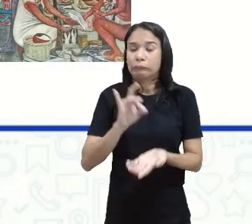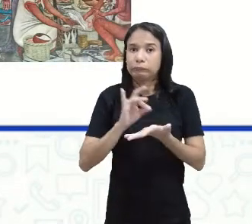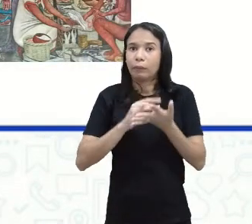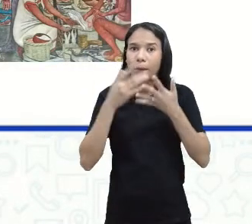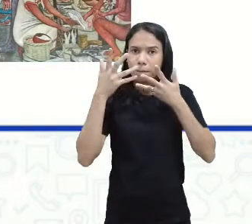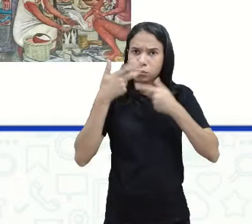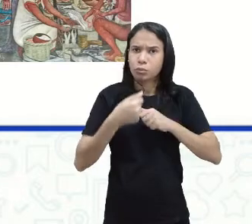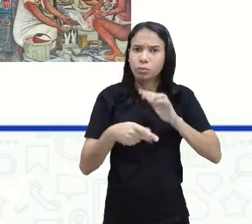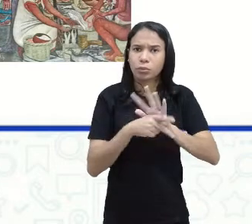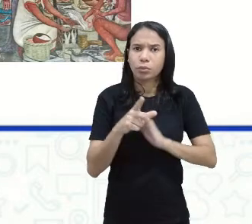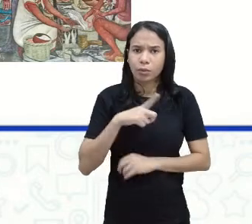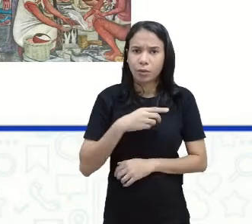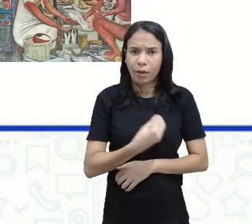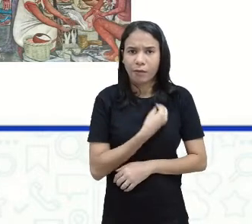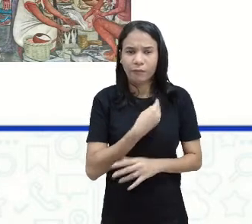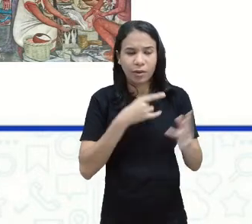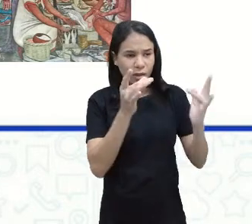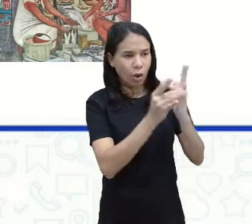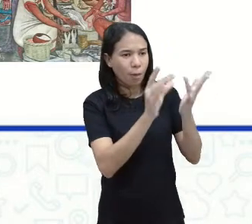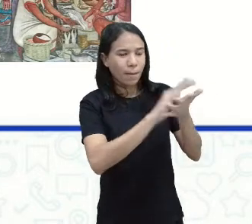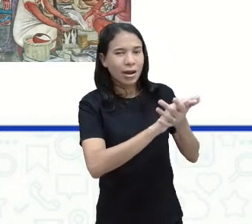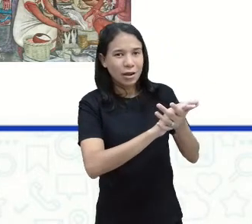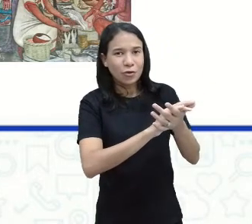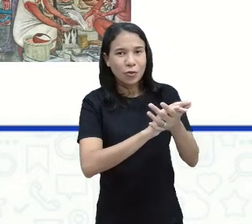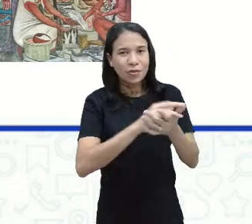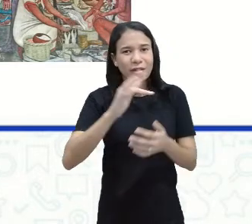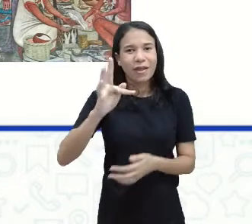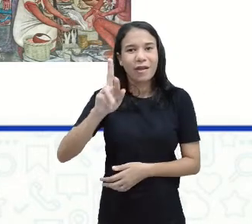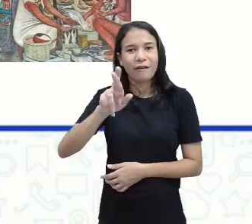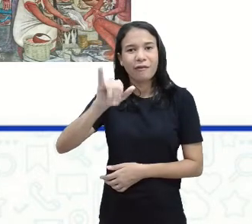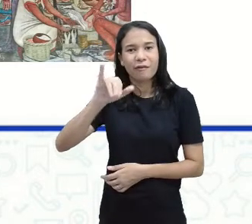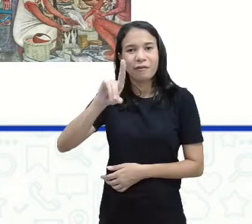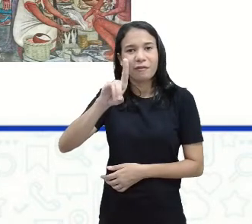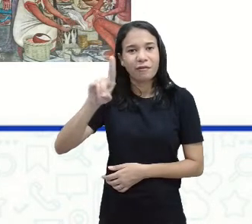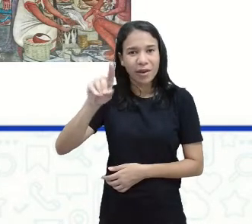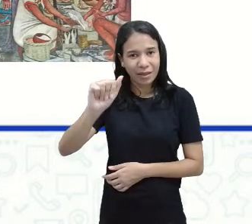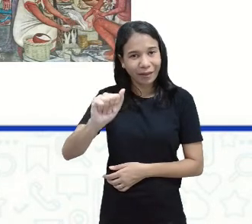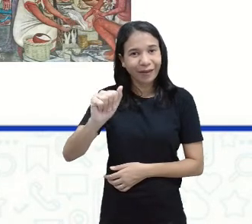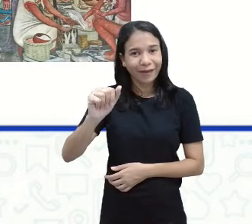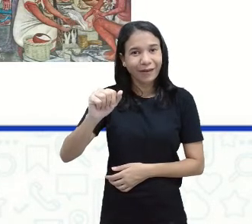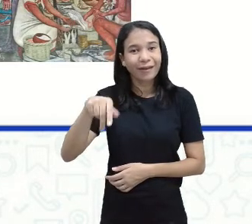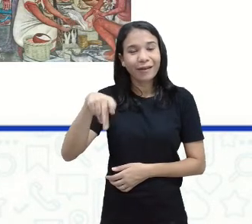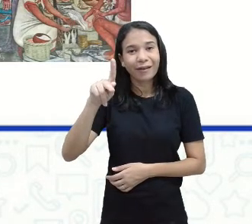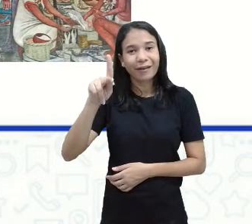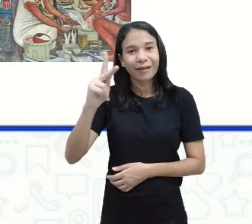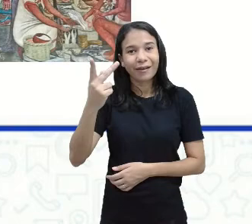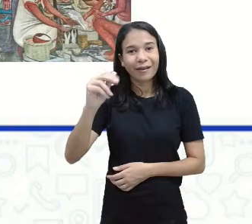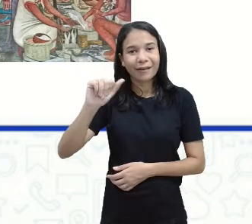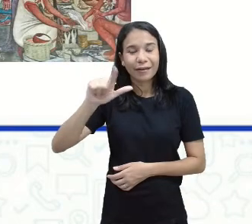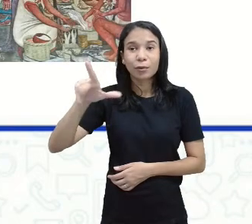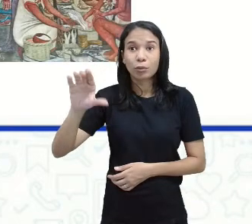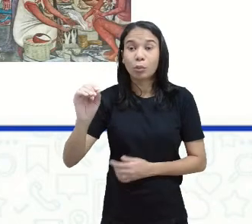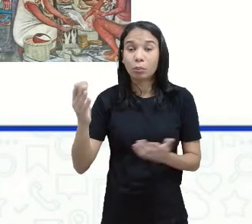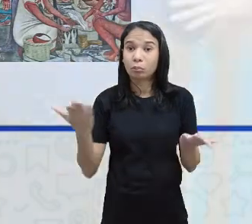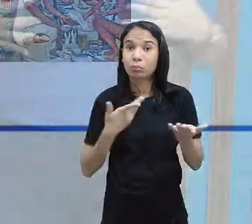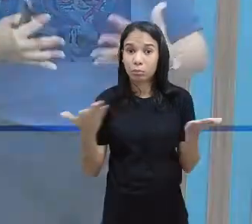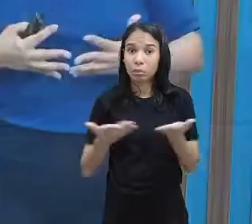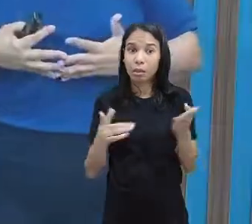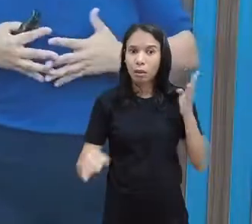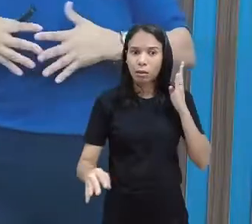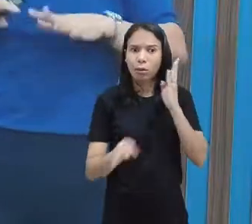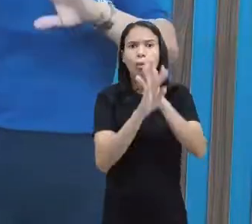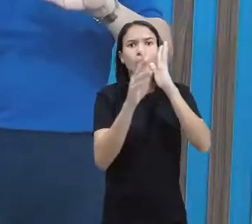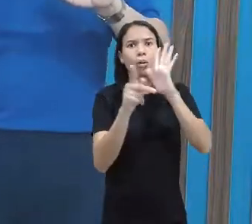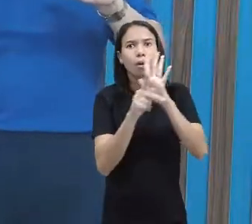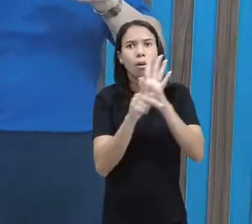incrível, que era o marido da Frida Kahlo, que é o maior artista mexicano, só que houve agora uma redescoberta, né, da Frida,